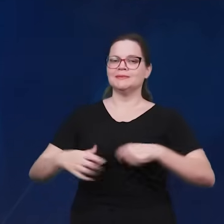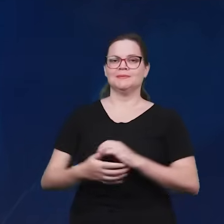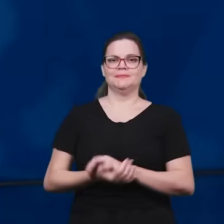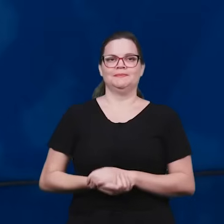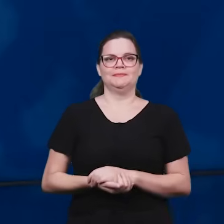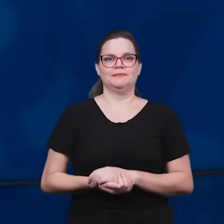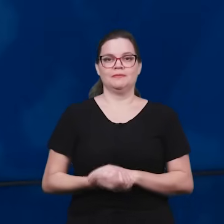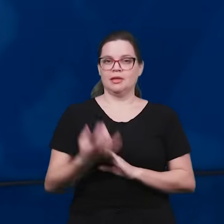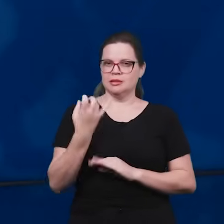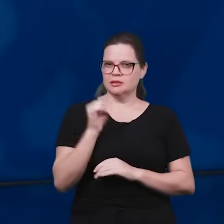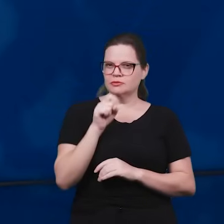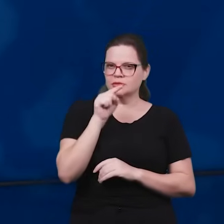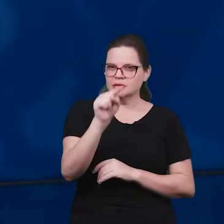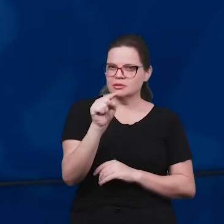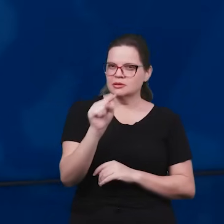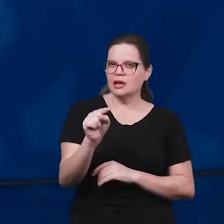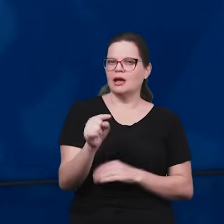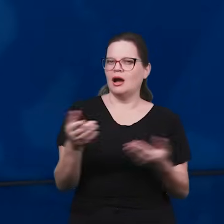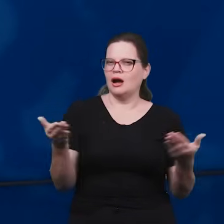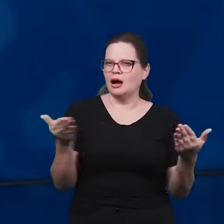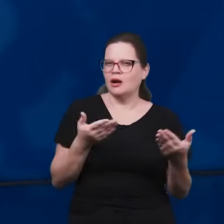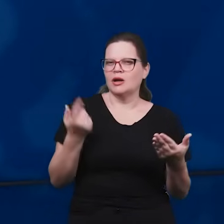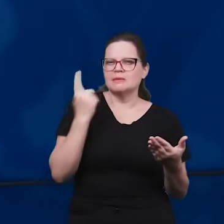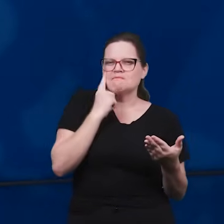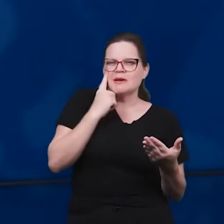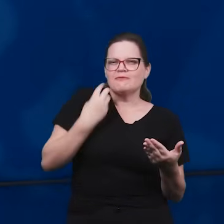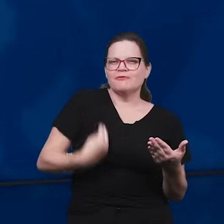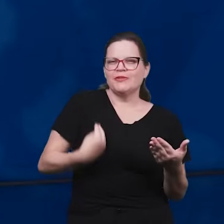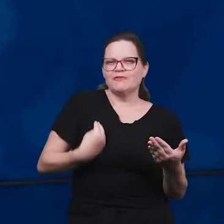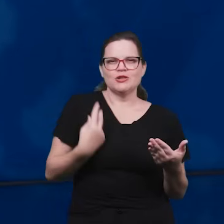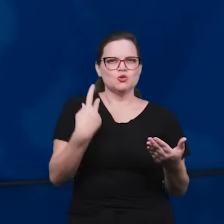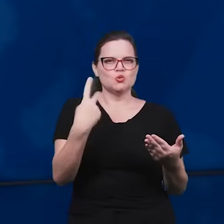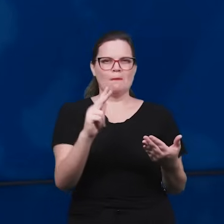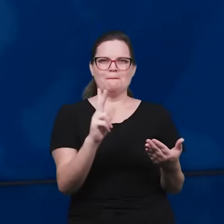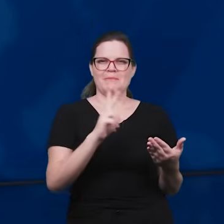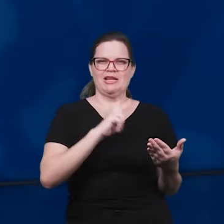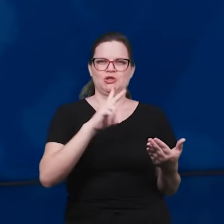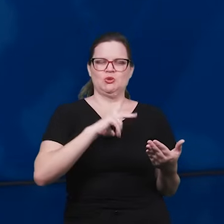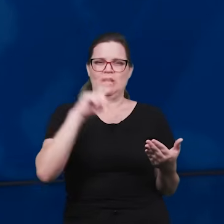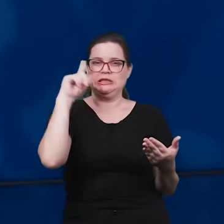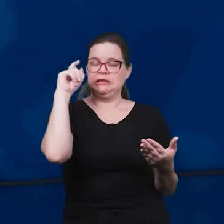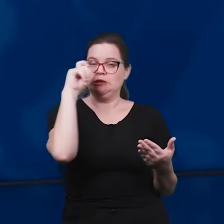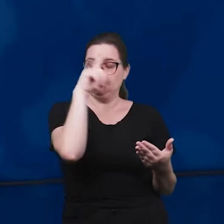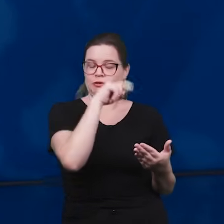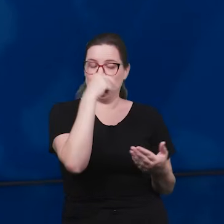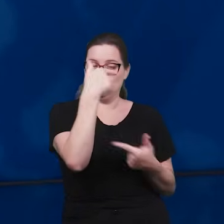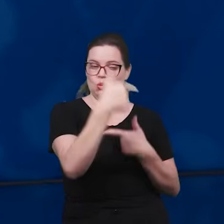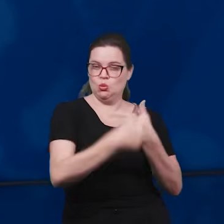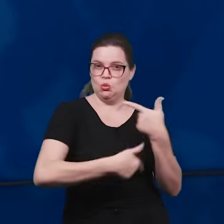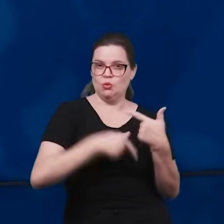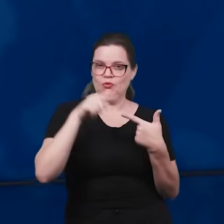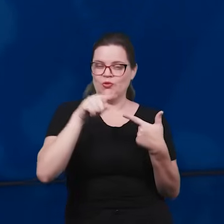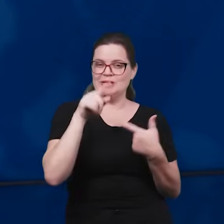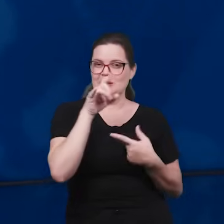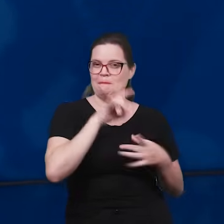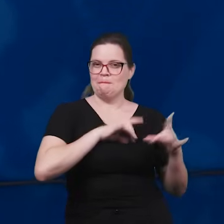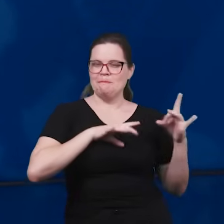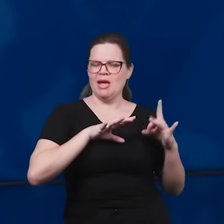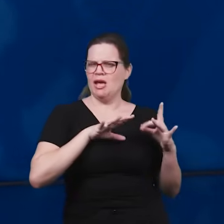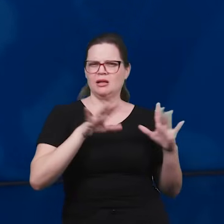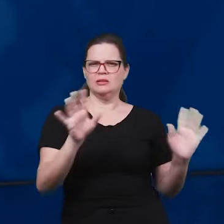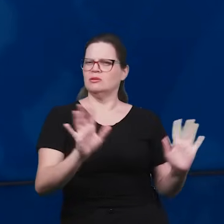Deus. Se você estiver diante de alguma batalha a enfrentar, não hesite.